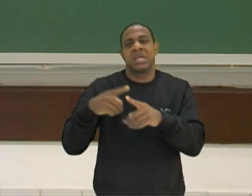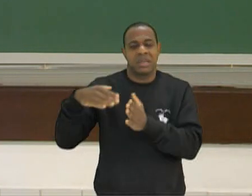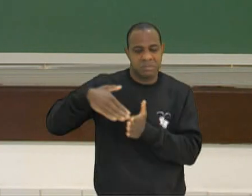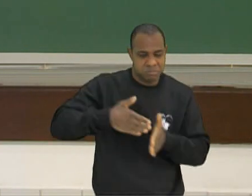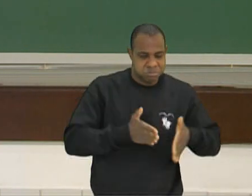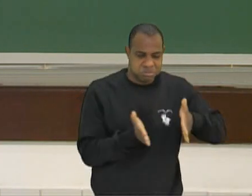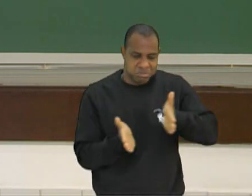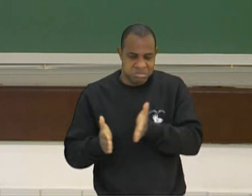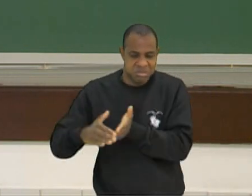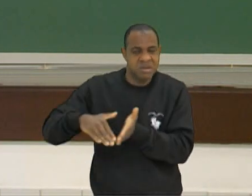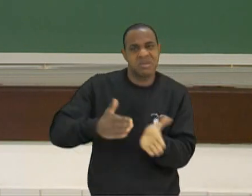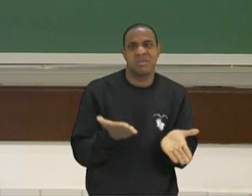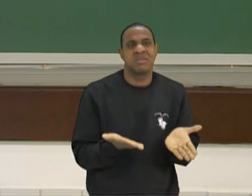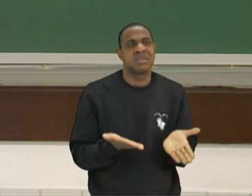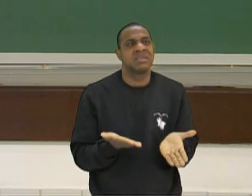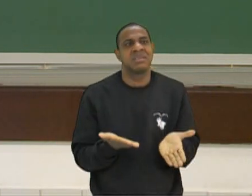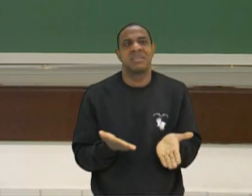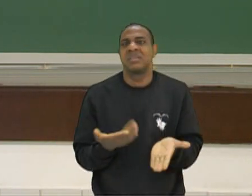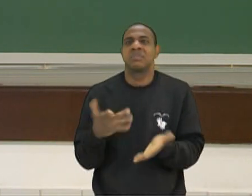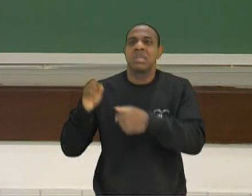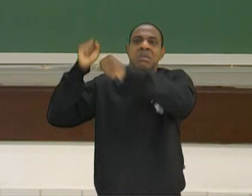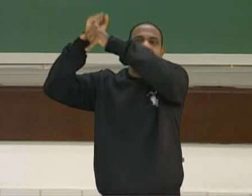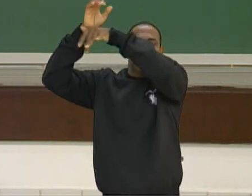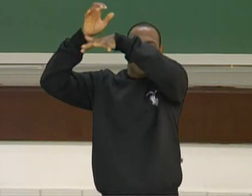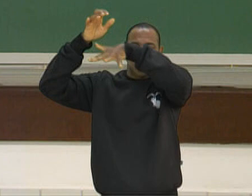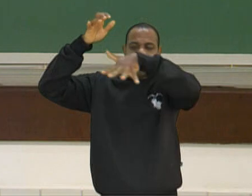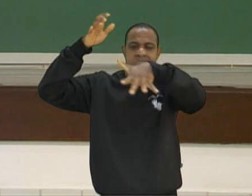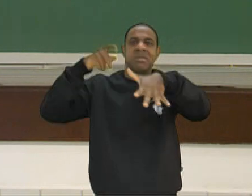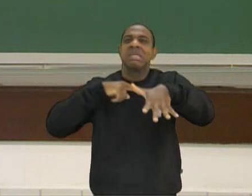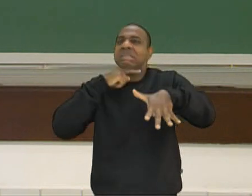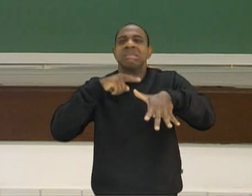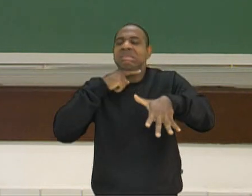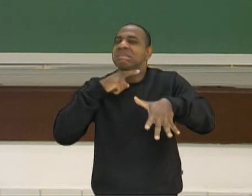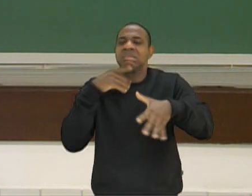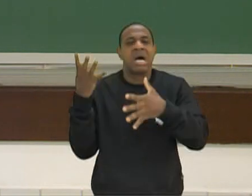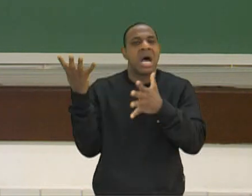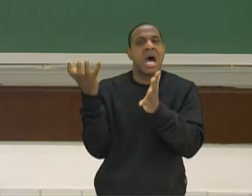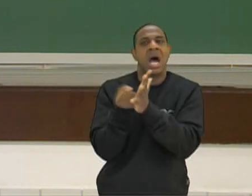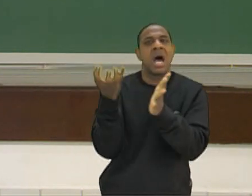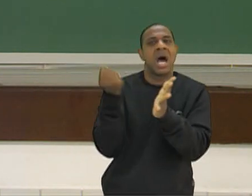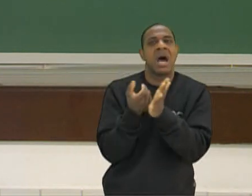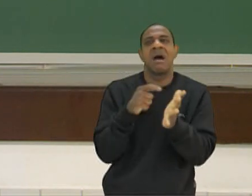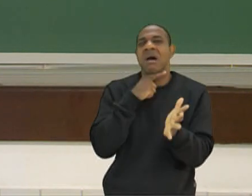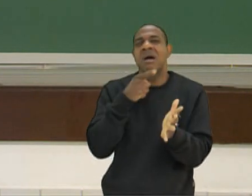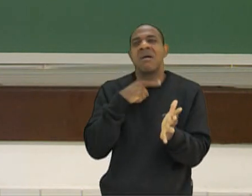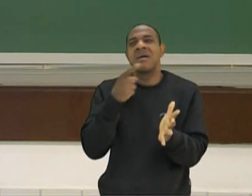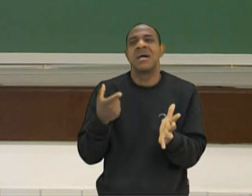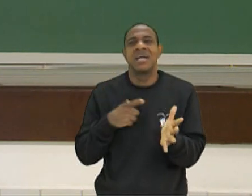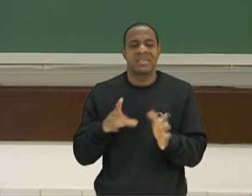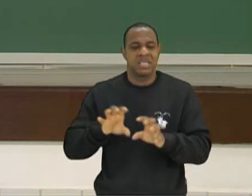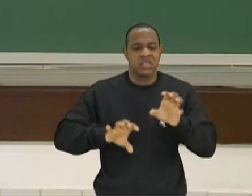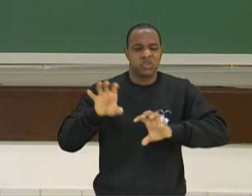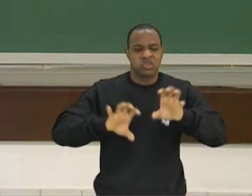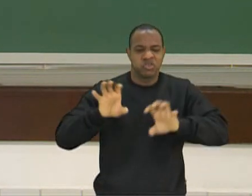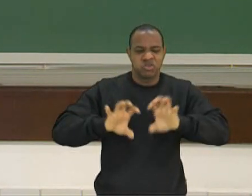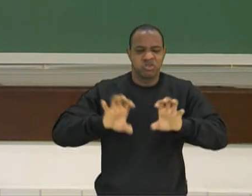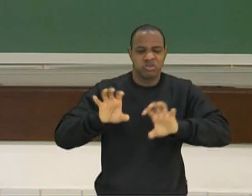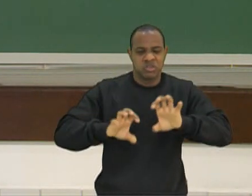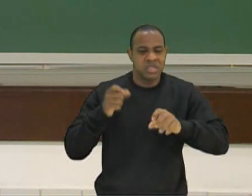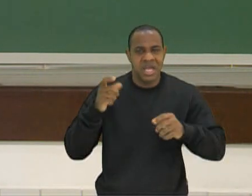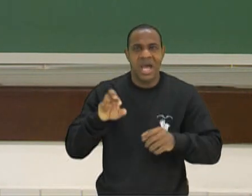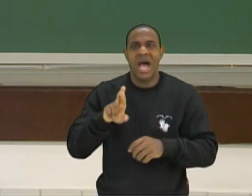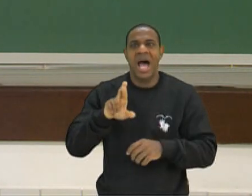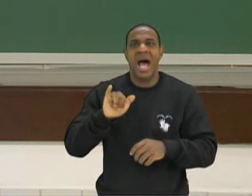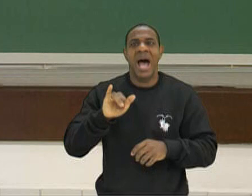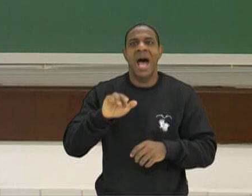serra, então você acaba não adaptando esse sinal, você não consegue receber e aí gera o chiado, certo? Esse